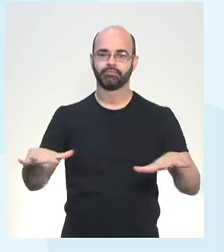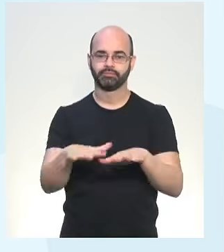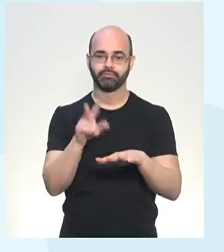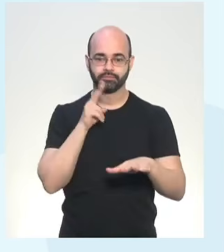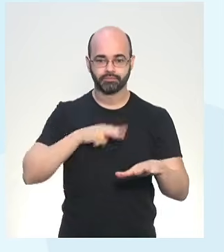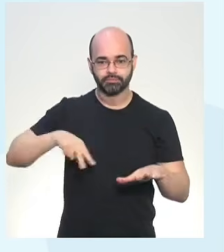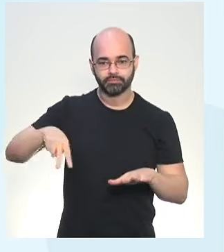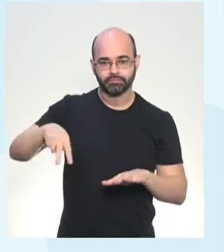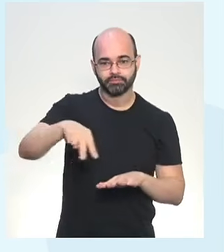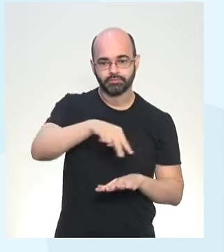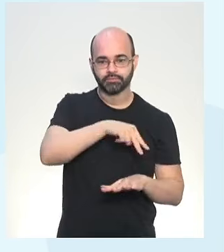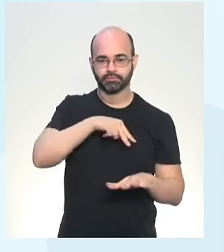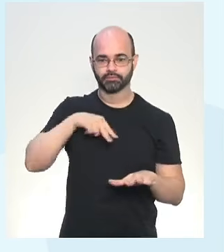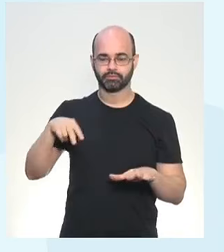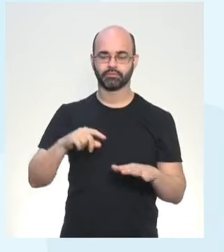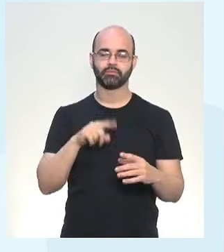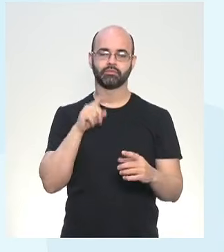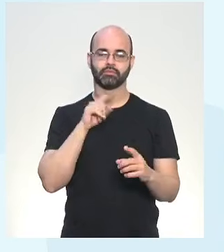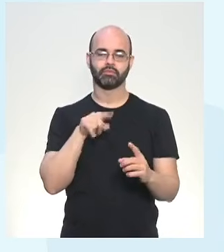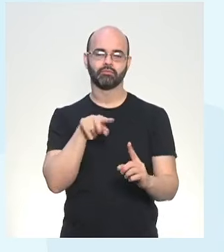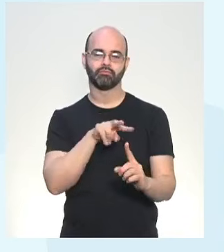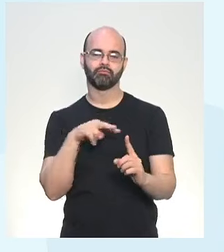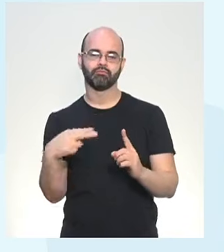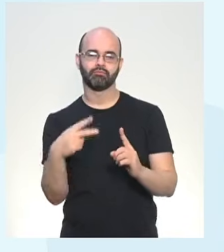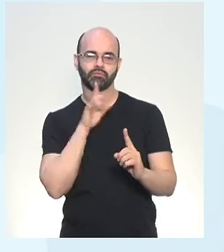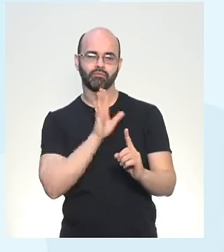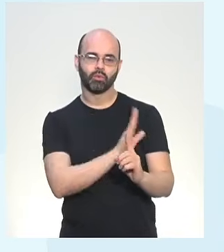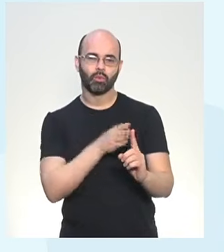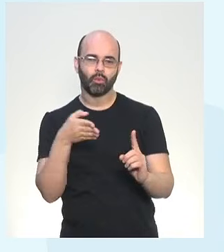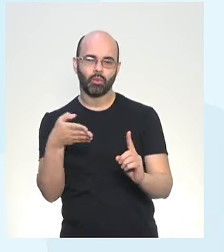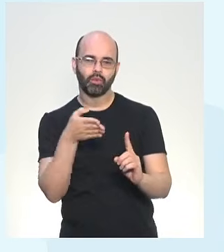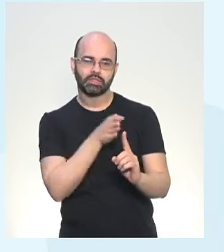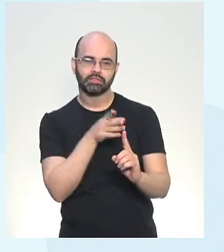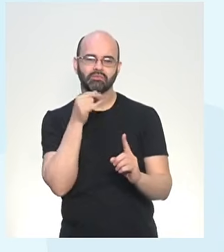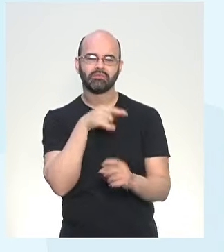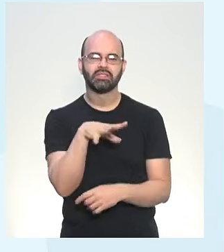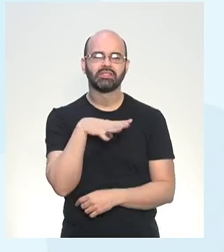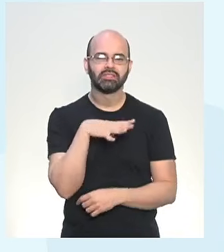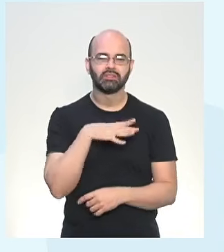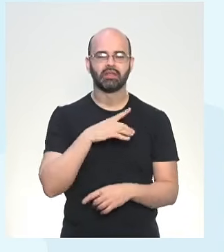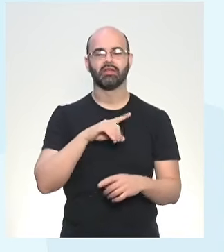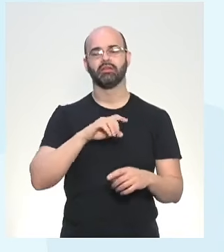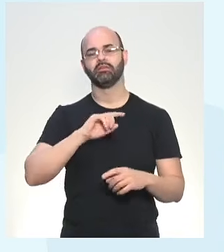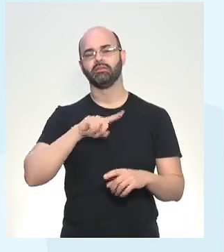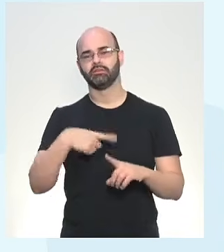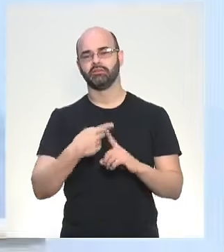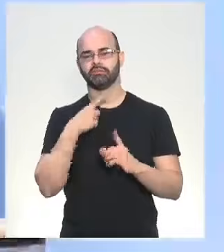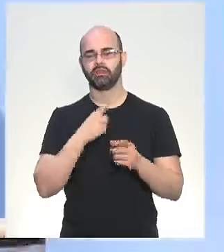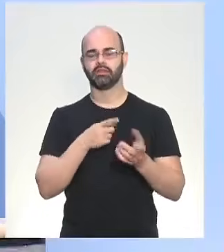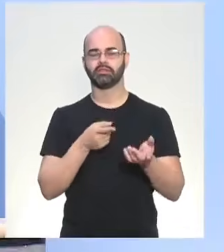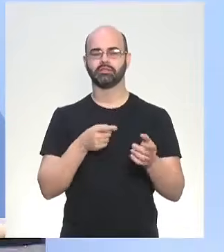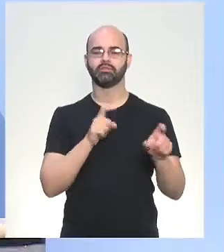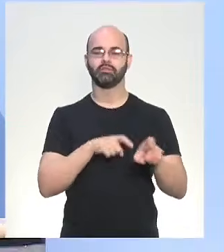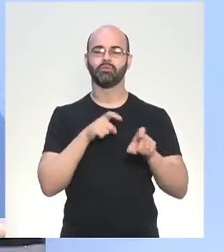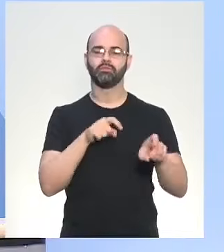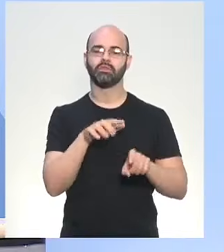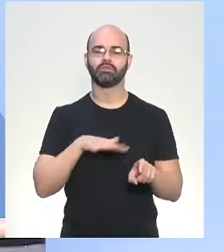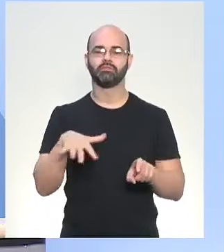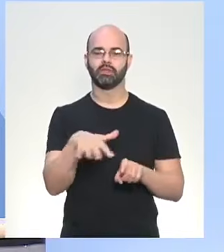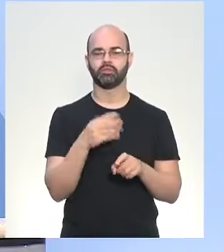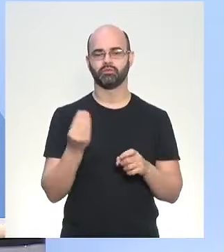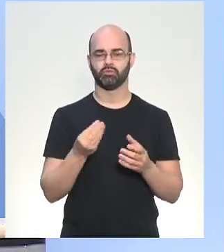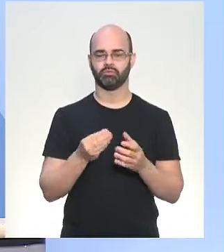de conhecimento, representação das cidades e do espaço urbano. Você sabe o que é